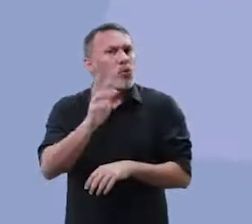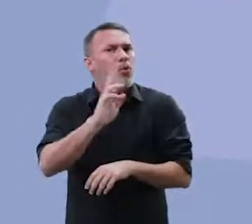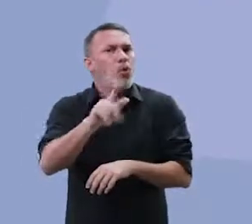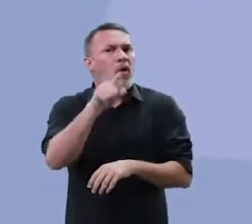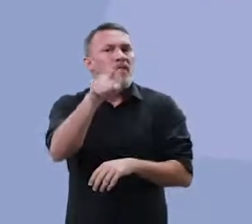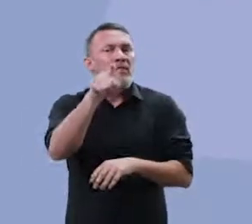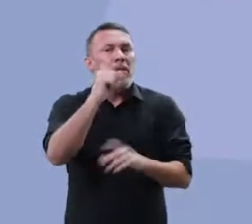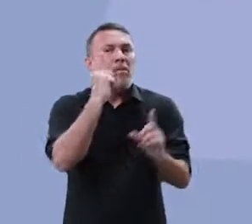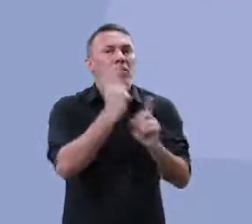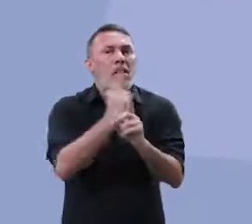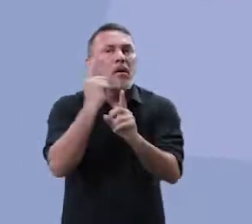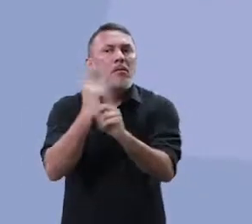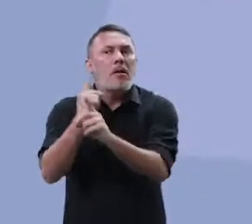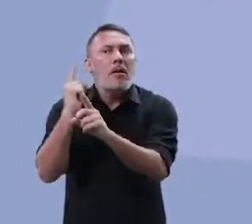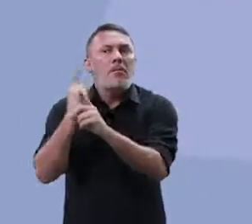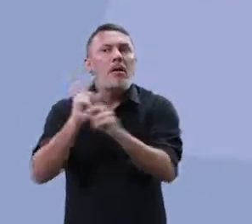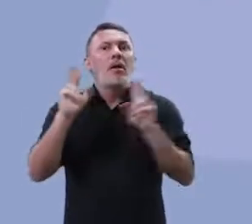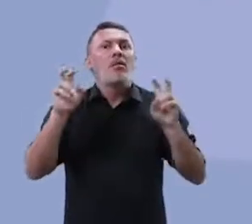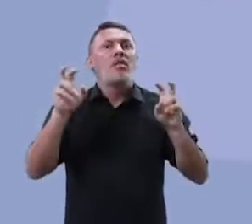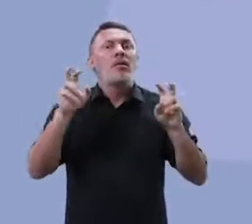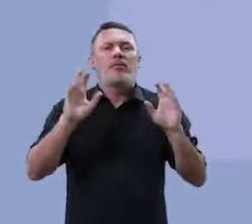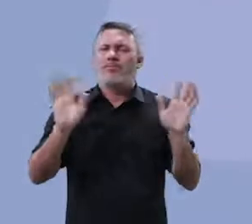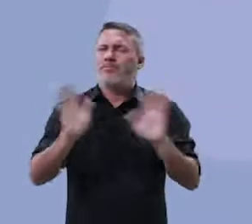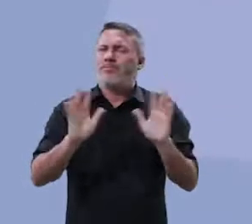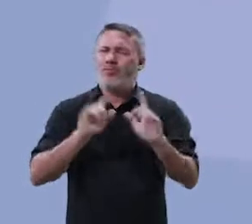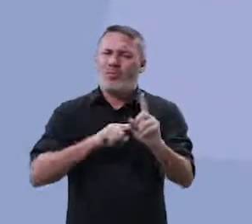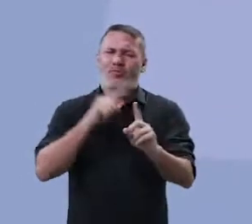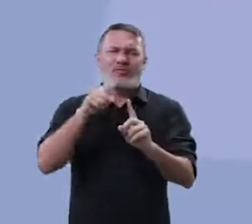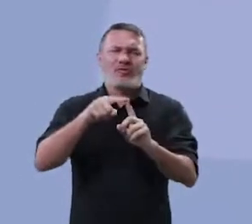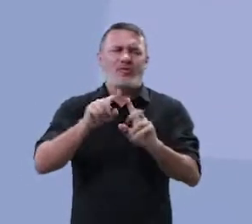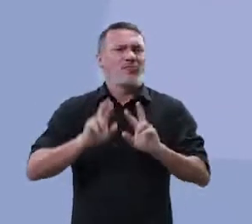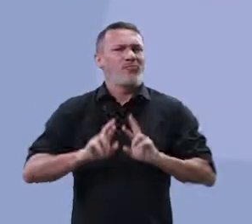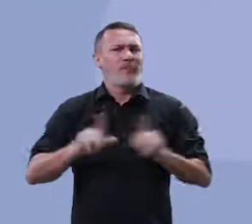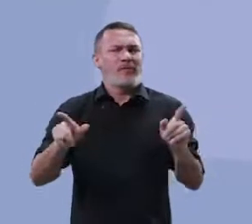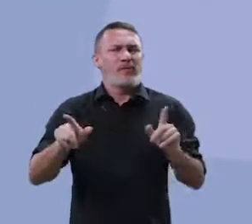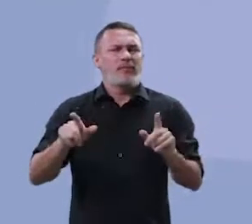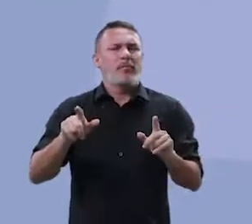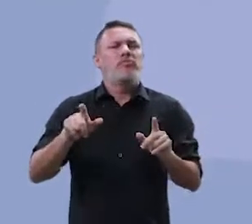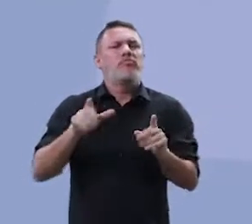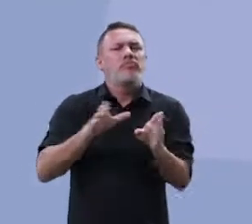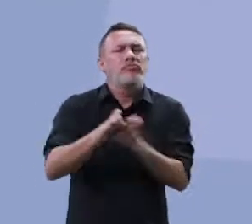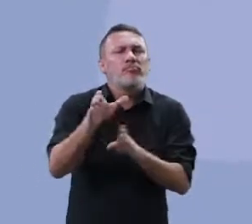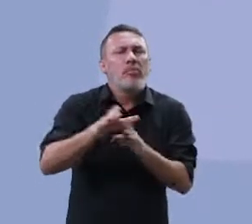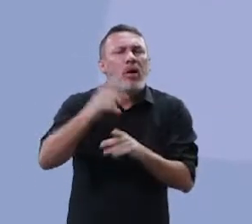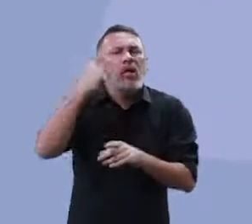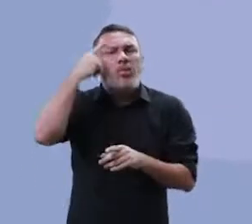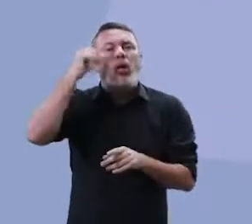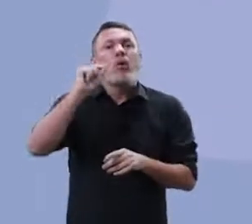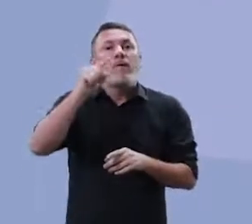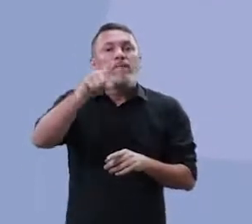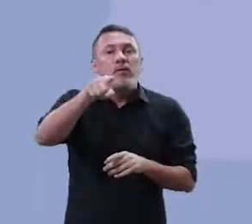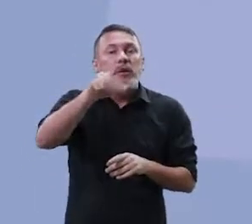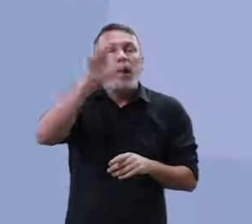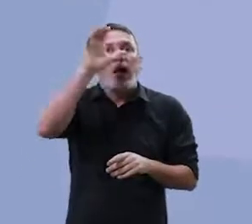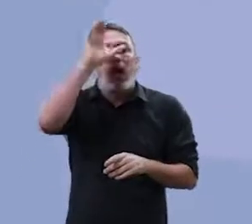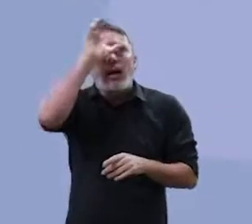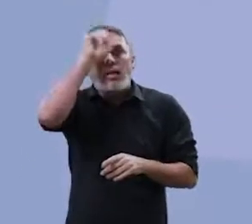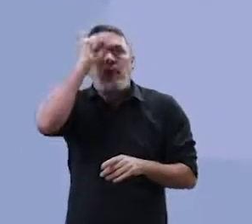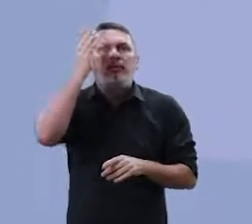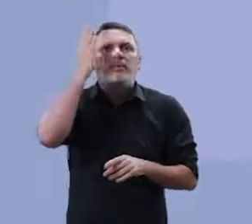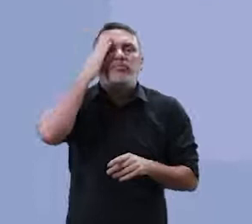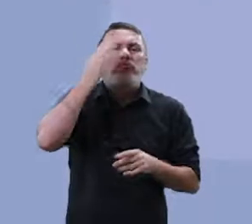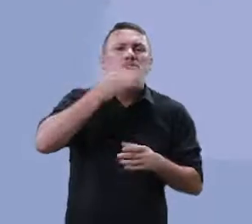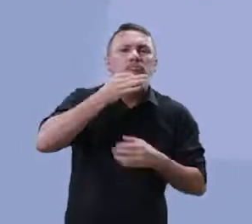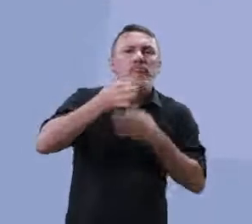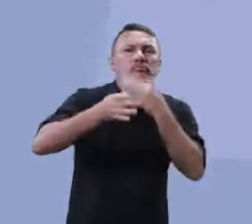aluno, não é adivinhar um tema. Nós não trabalhamos nessa perspectiva. A ideia é que você aprenda